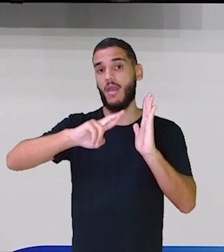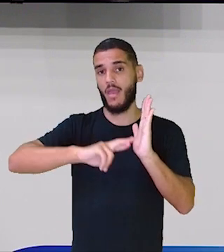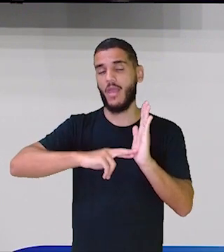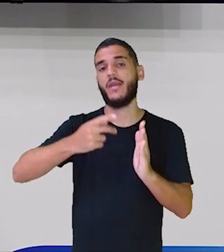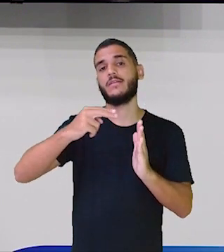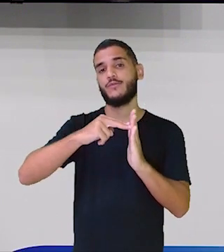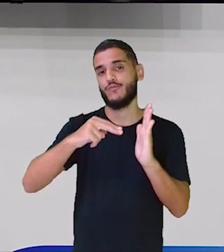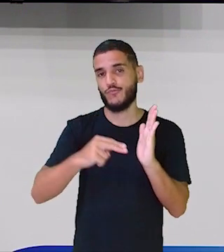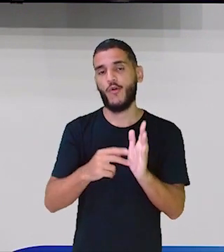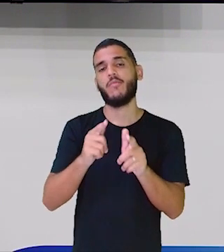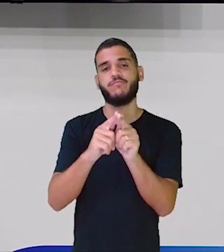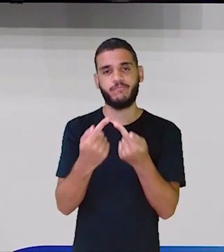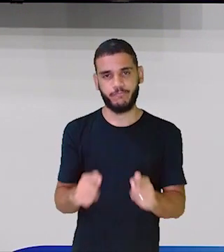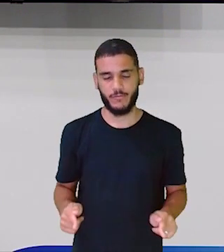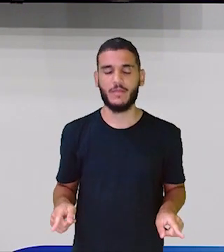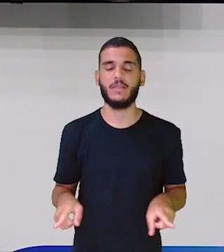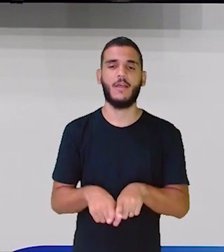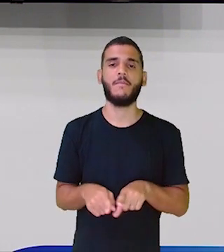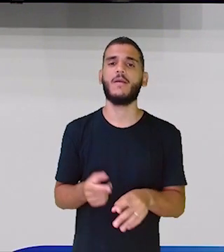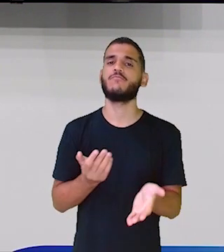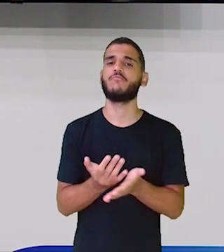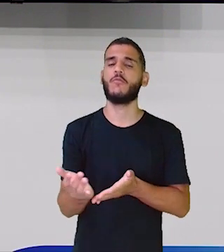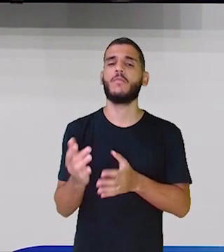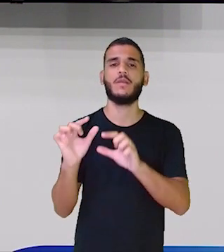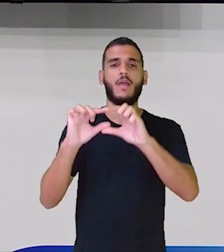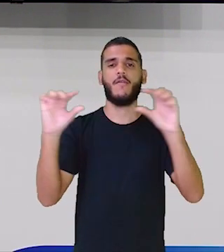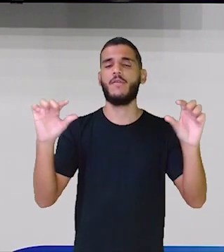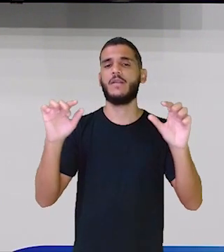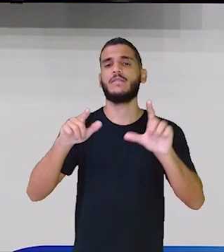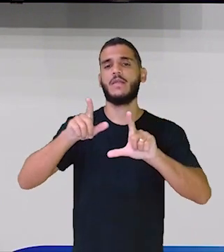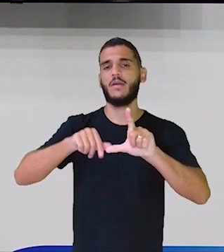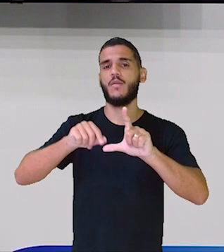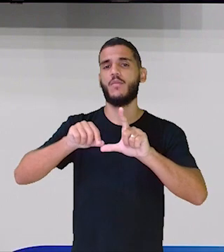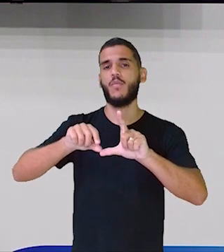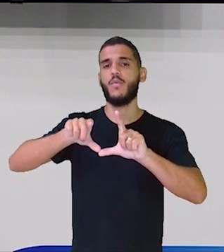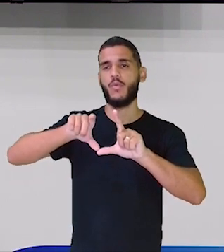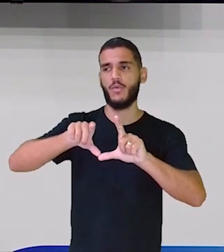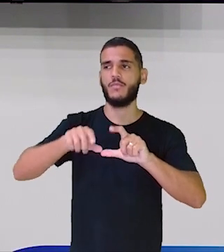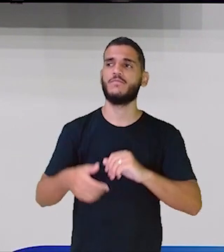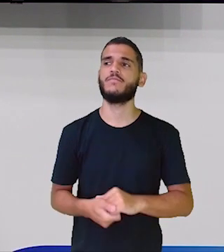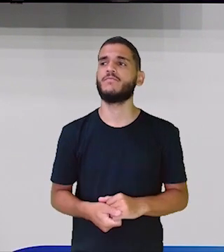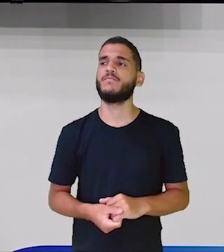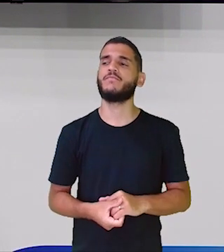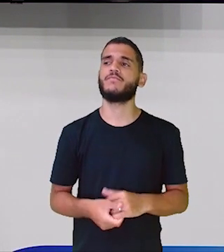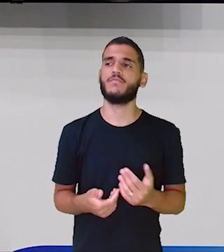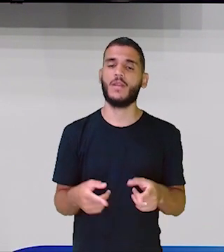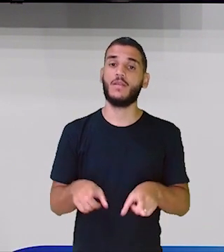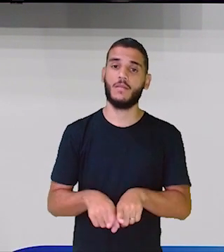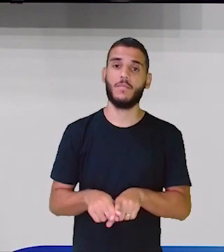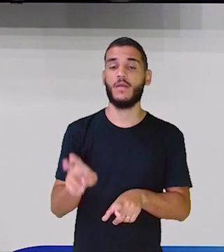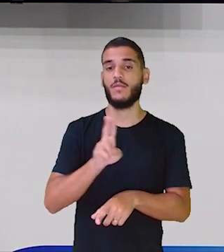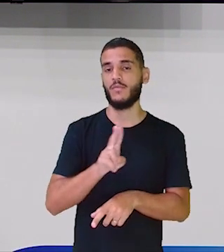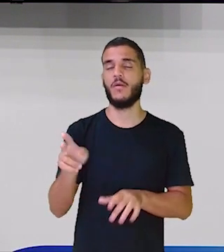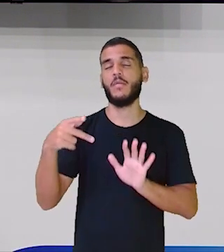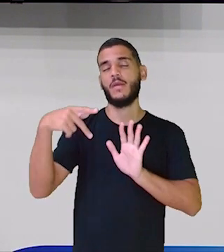normas gramaticais. Uma delas é iniciar frases de texto com letras maiúsculas. Os nomes